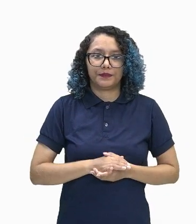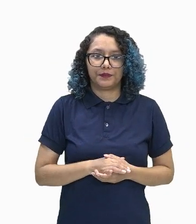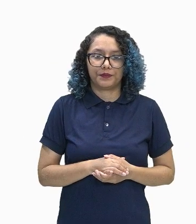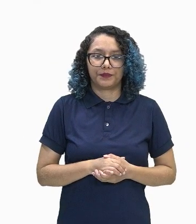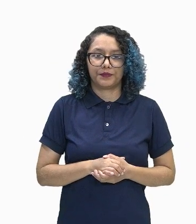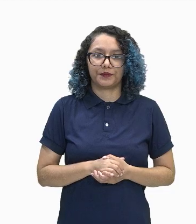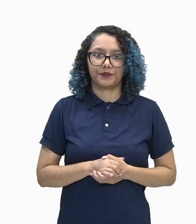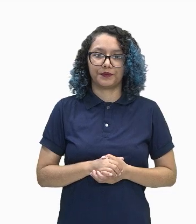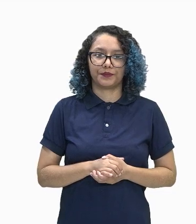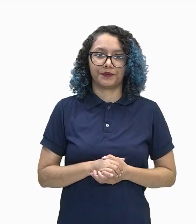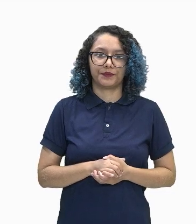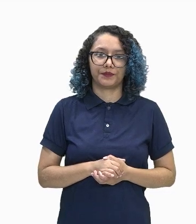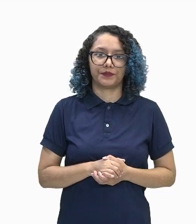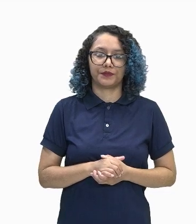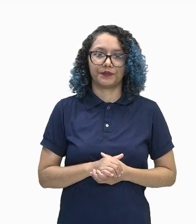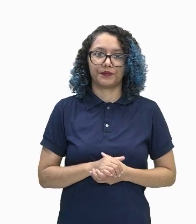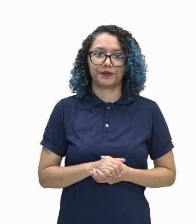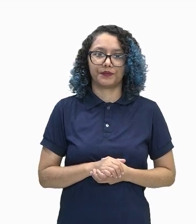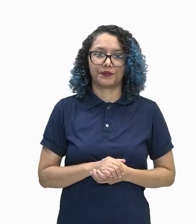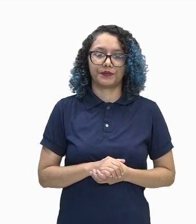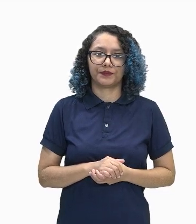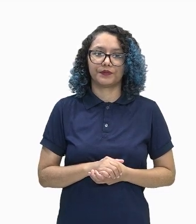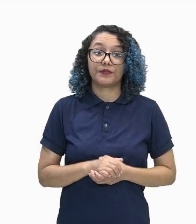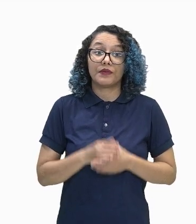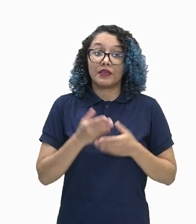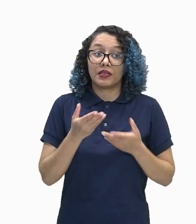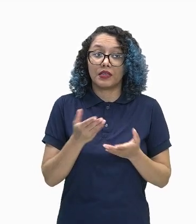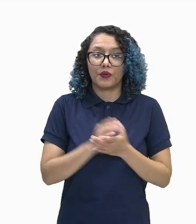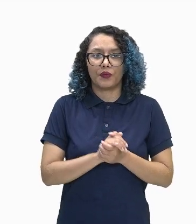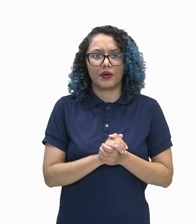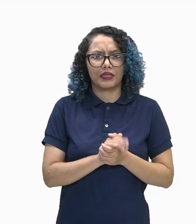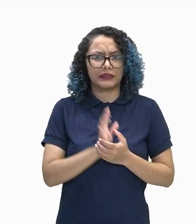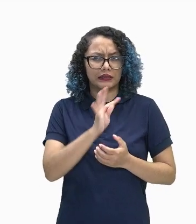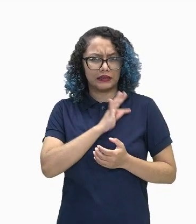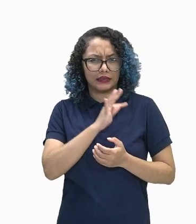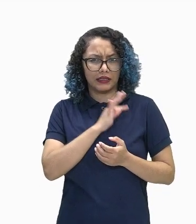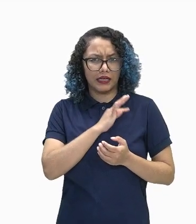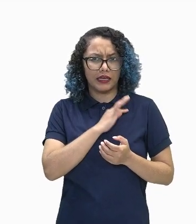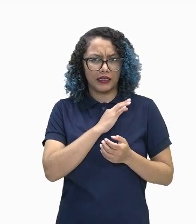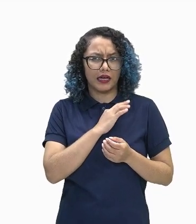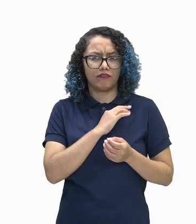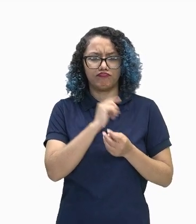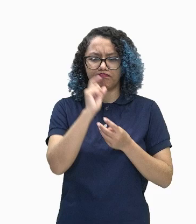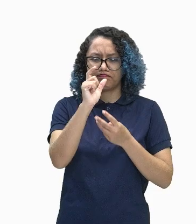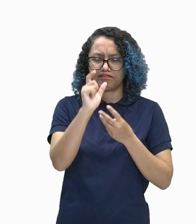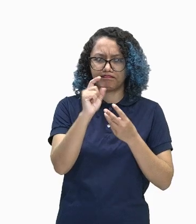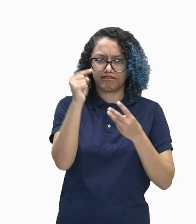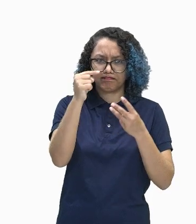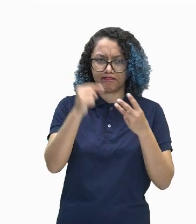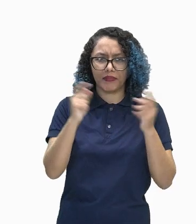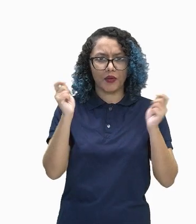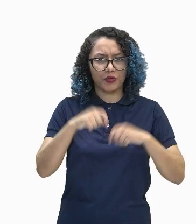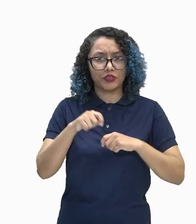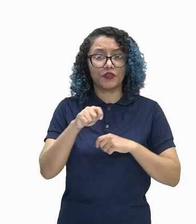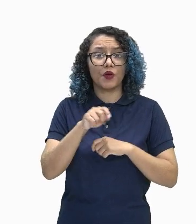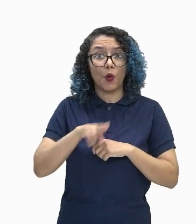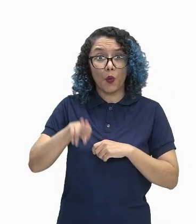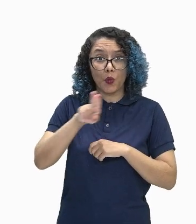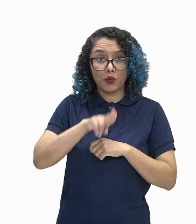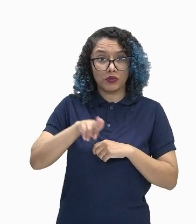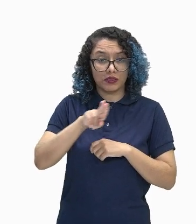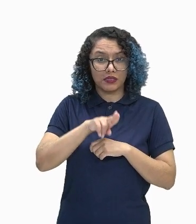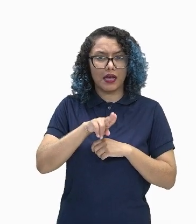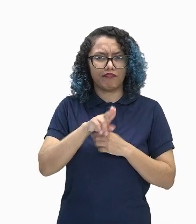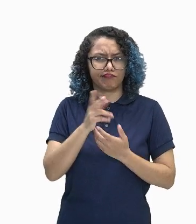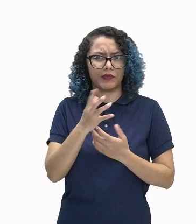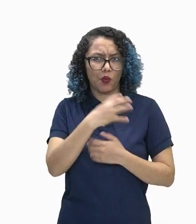your persuasive writing. Então, essas técnicas elas podem ser utilizadas. Esse filósofo ele identificou essas